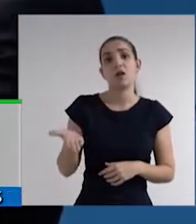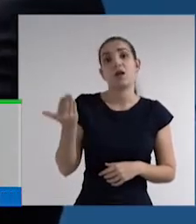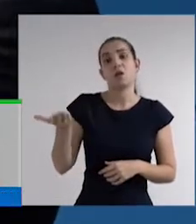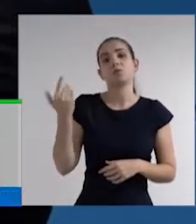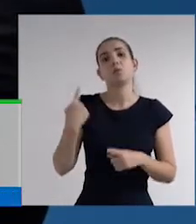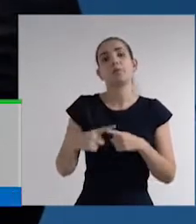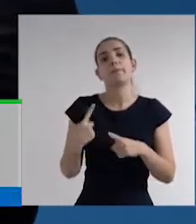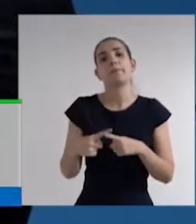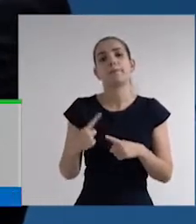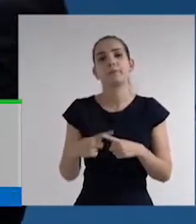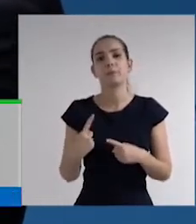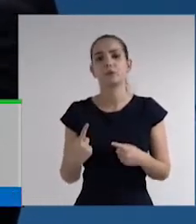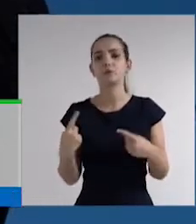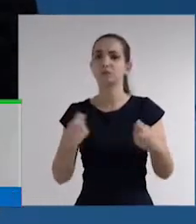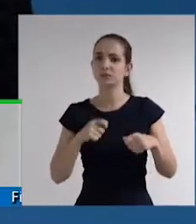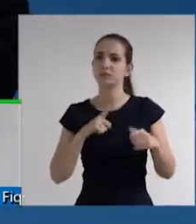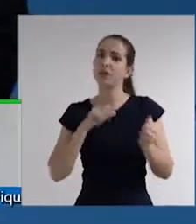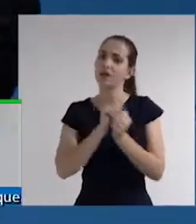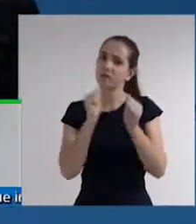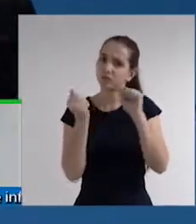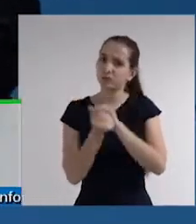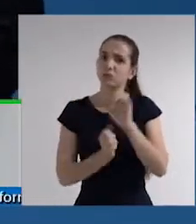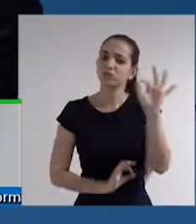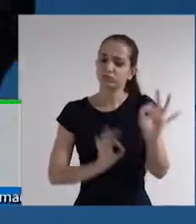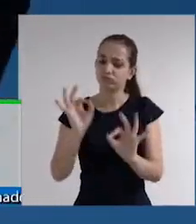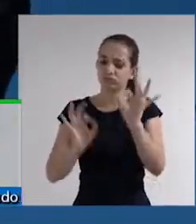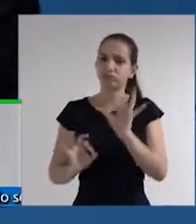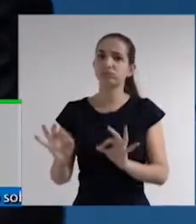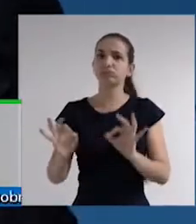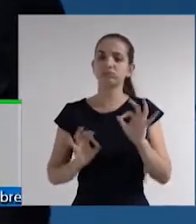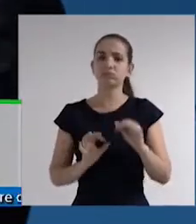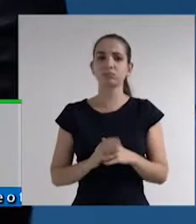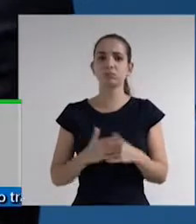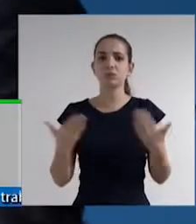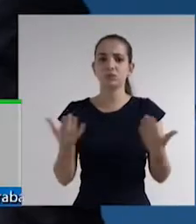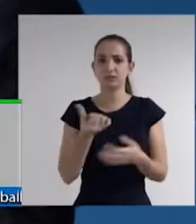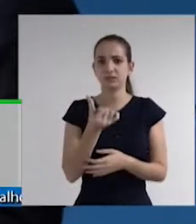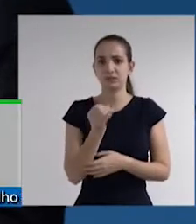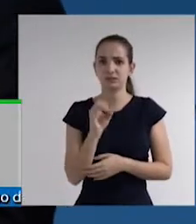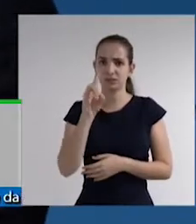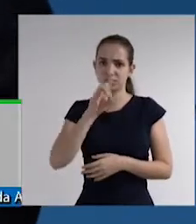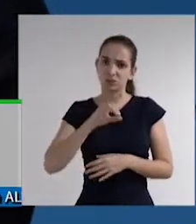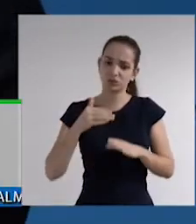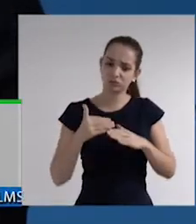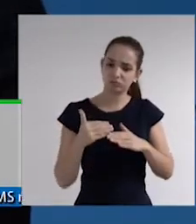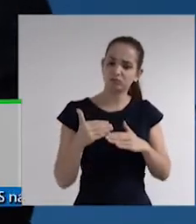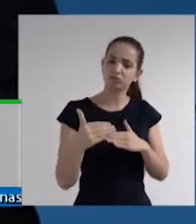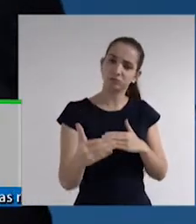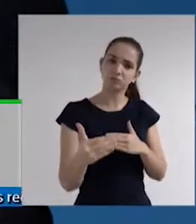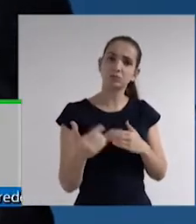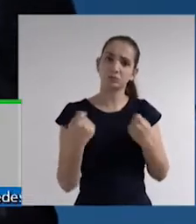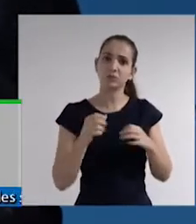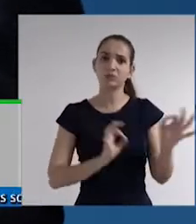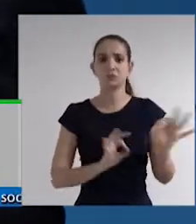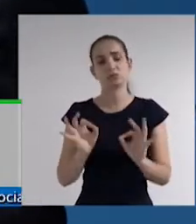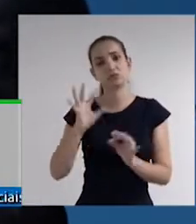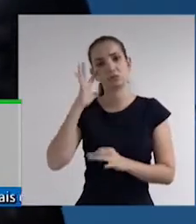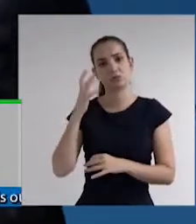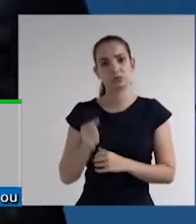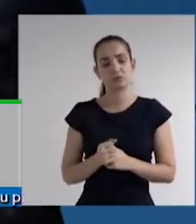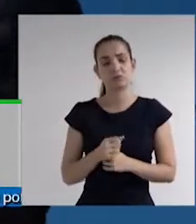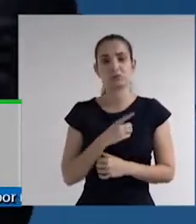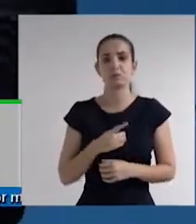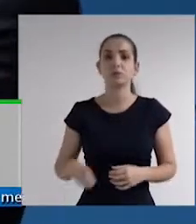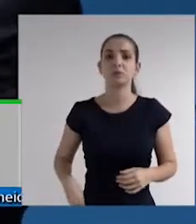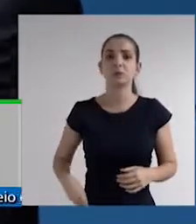determina esse reajuste dentro de um prazo igual agora 60 dias? Por que não faz isso, deputado Paulo Correia? Então,